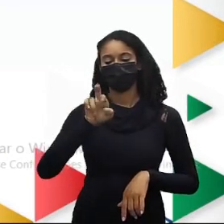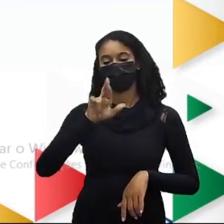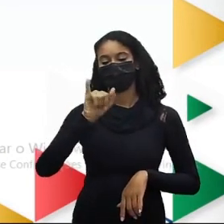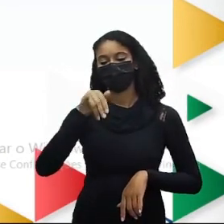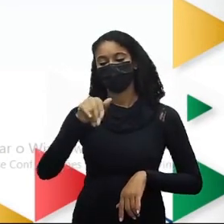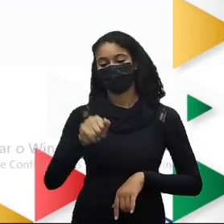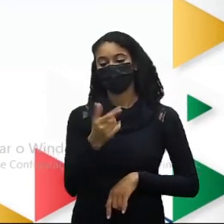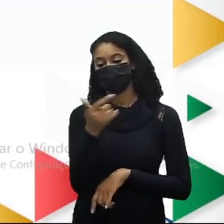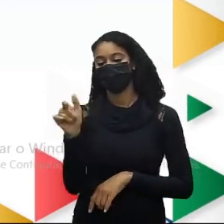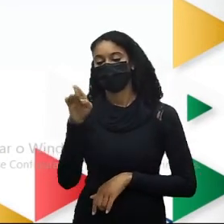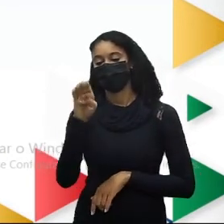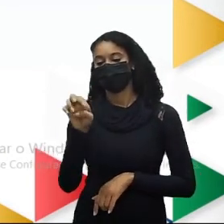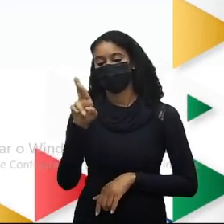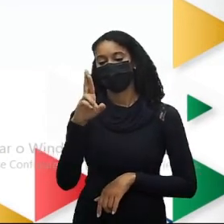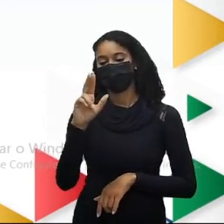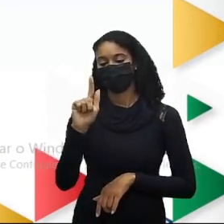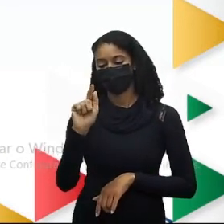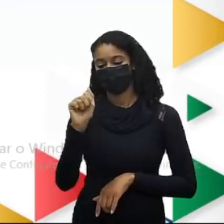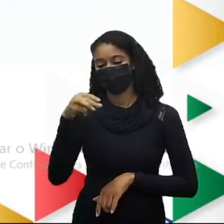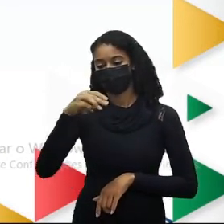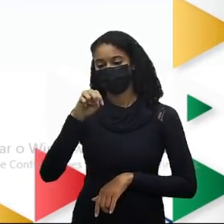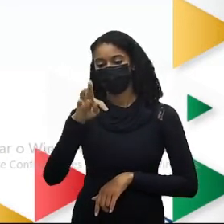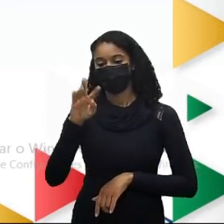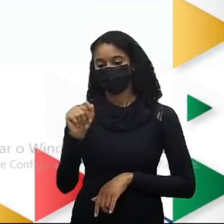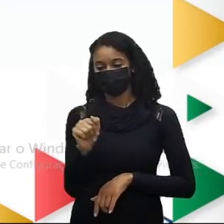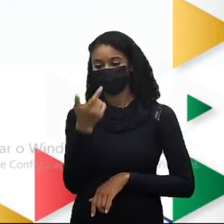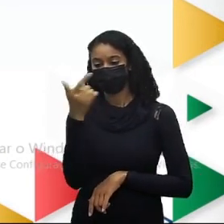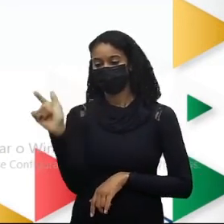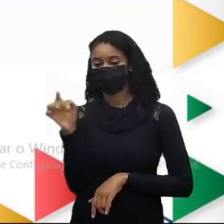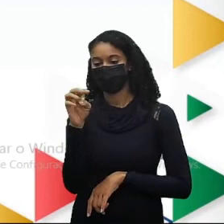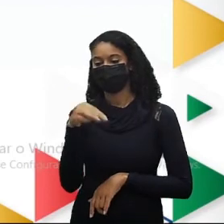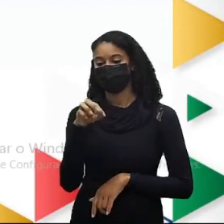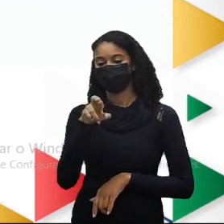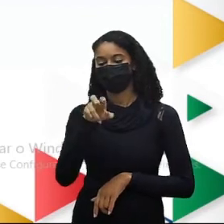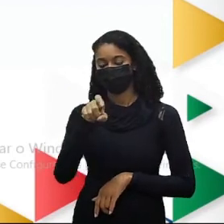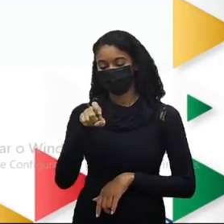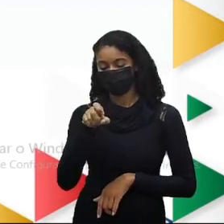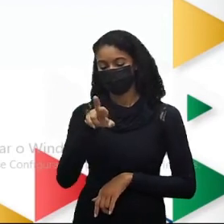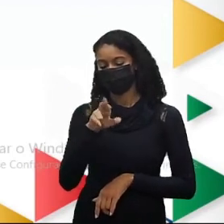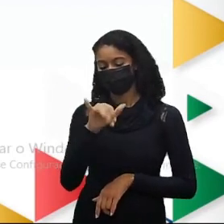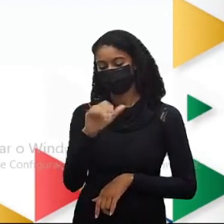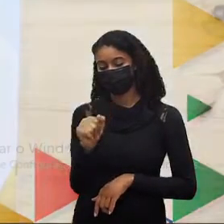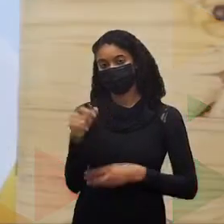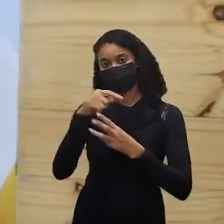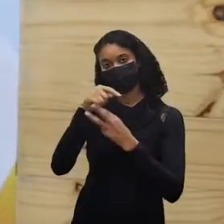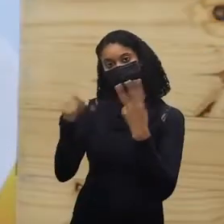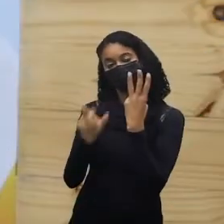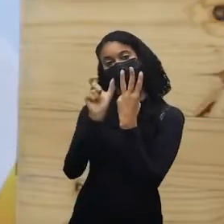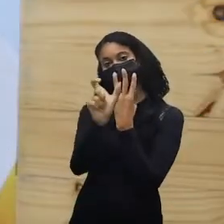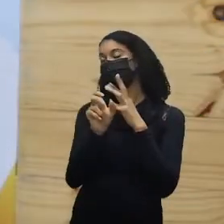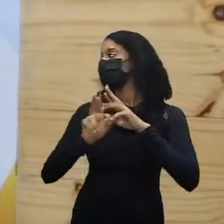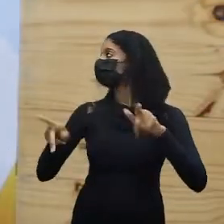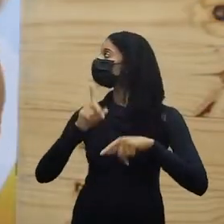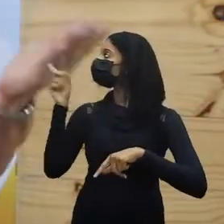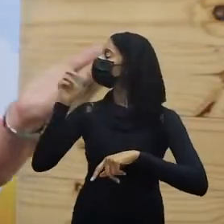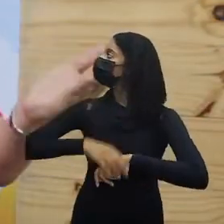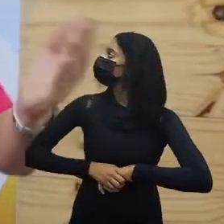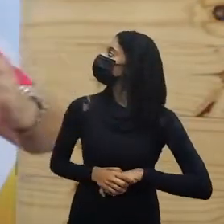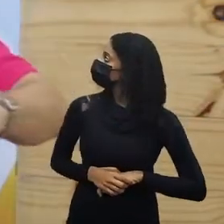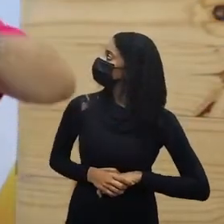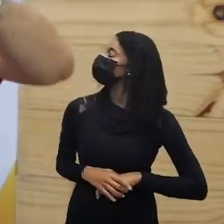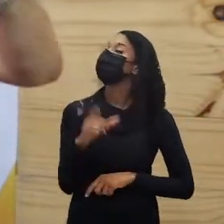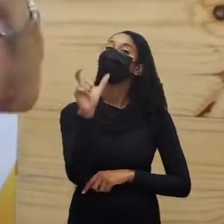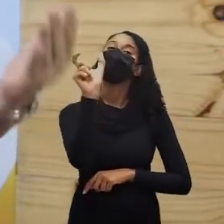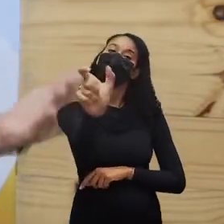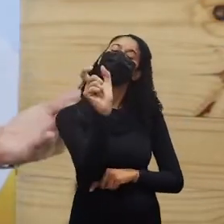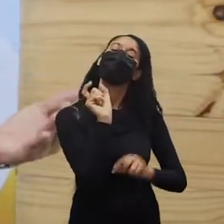outro, olha a mexerica. Vejam só, tangerina, bergamota, mexerica, são palavras,